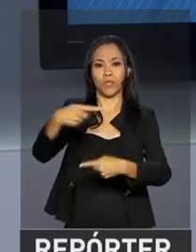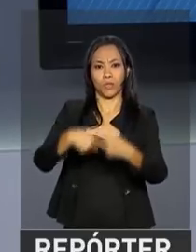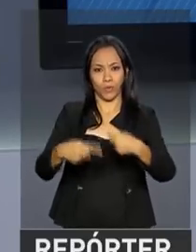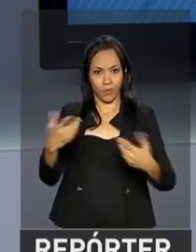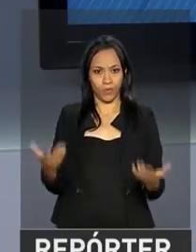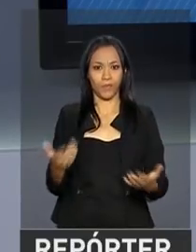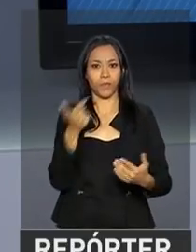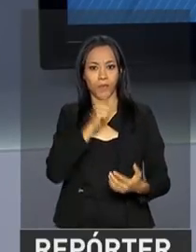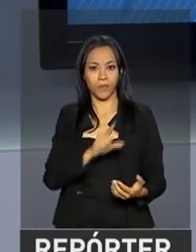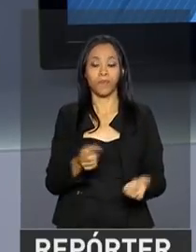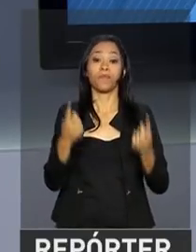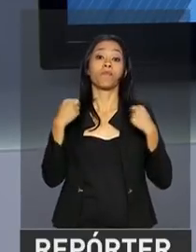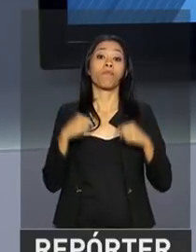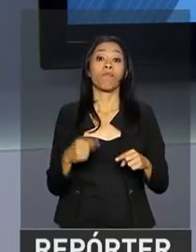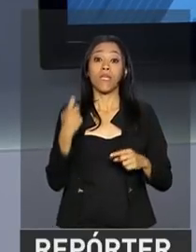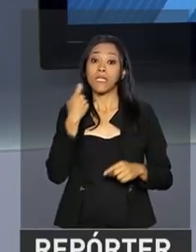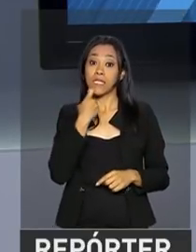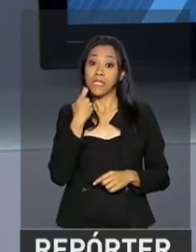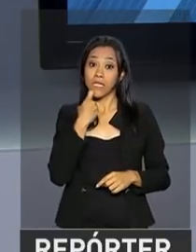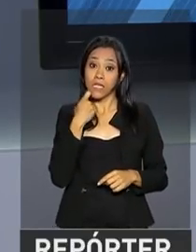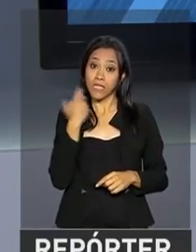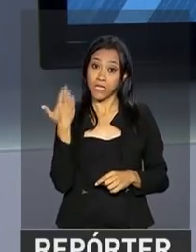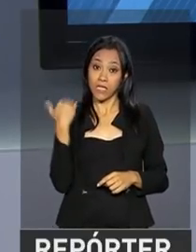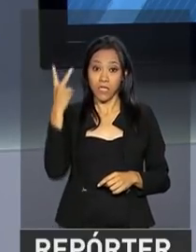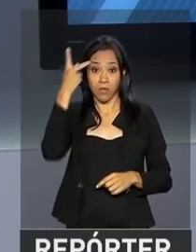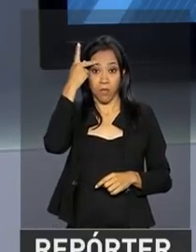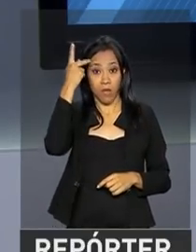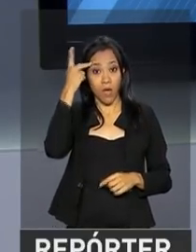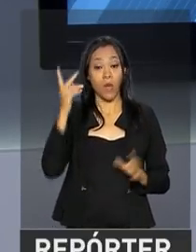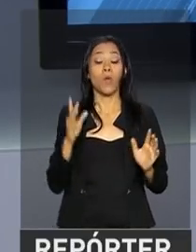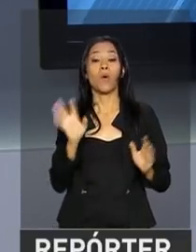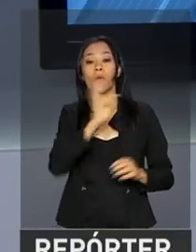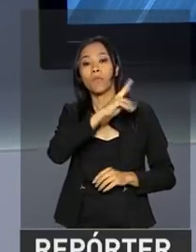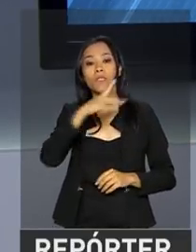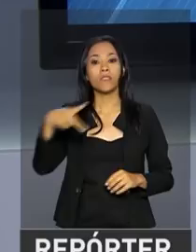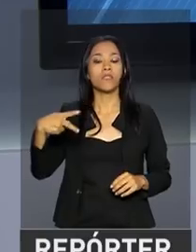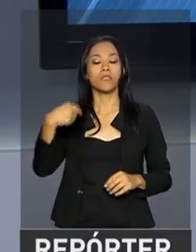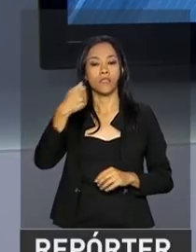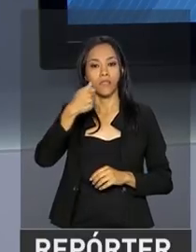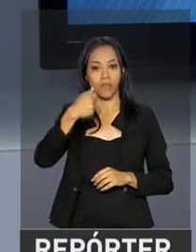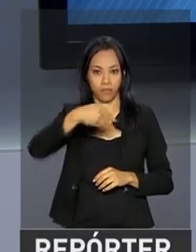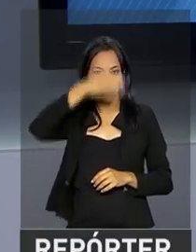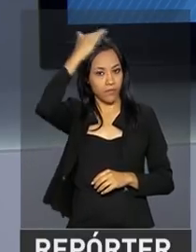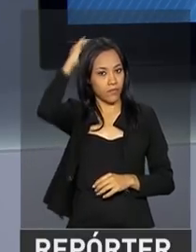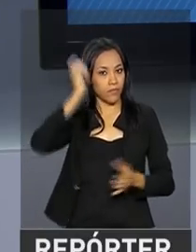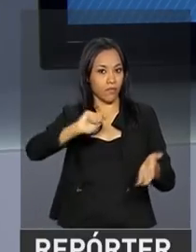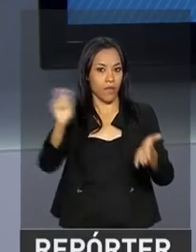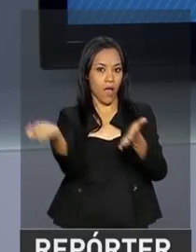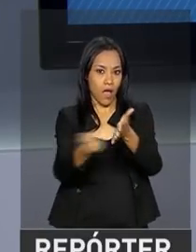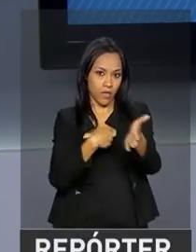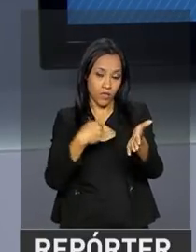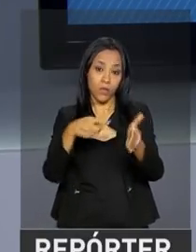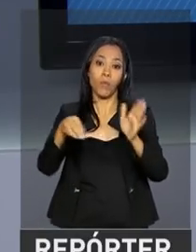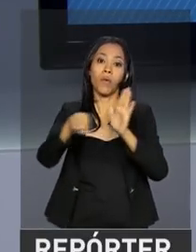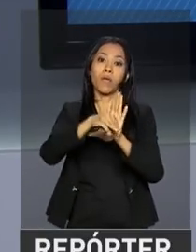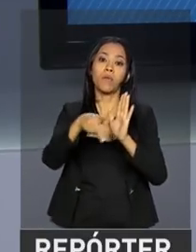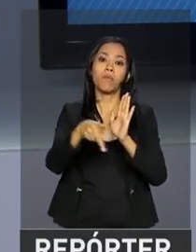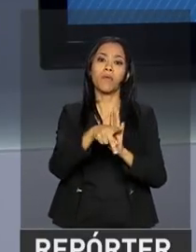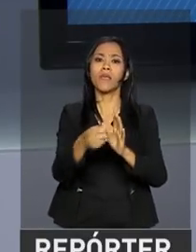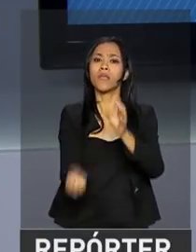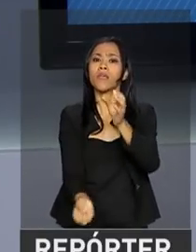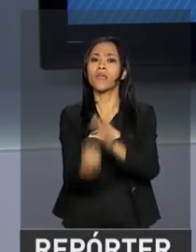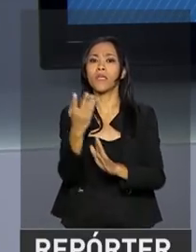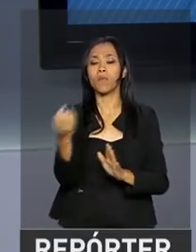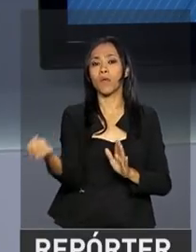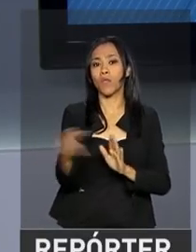e na sexta feira em são paulo o presidente michel temer assinou medida provisória que cria a nova lei de informática que